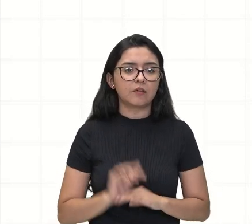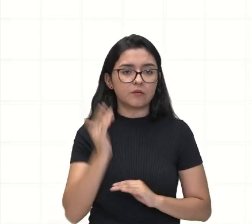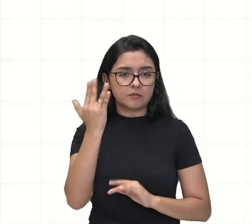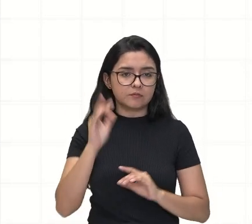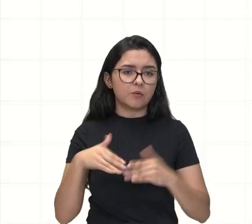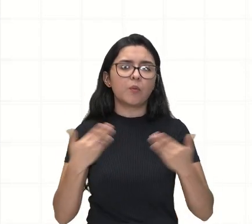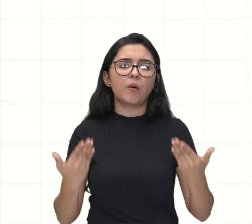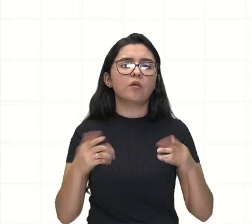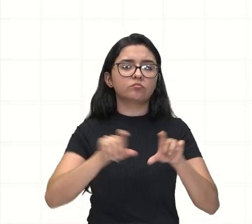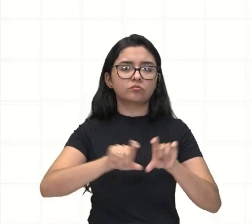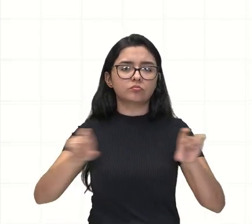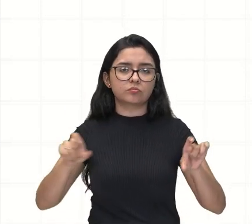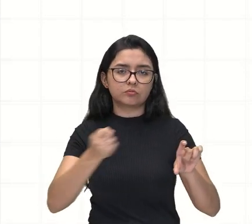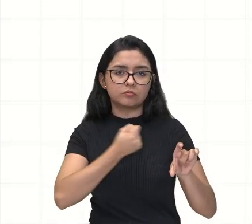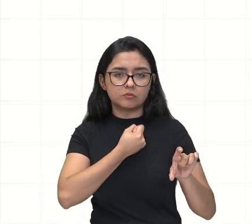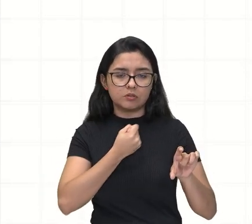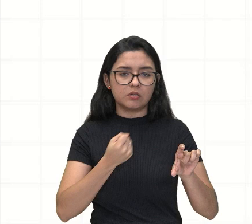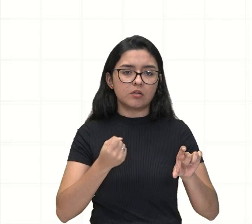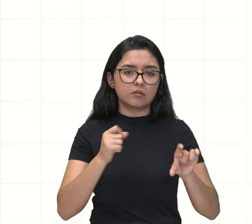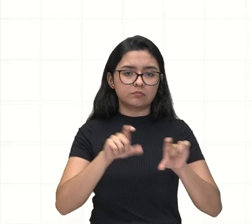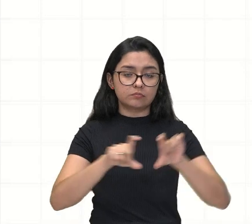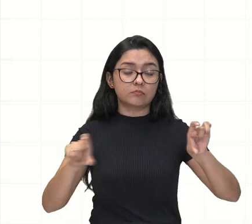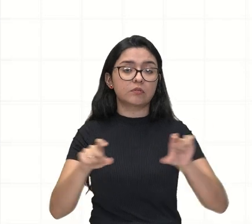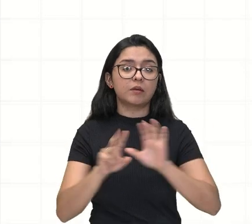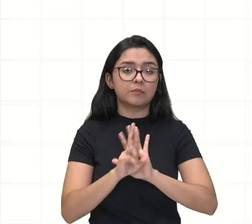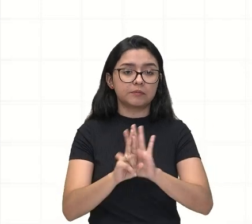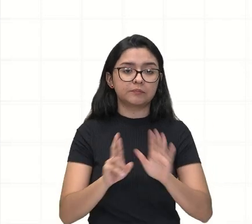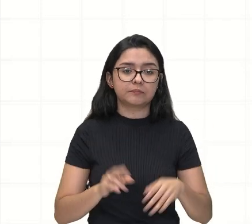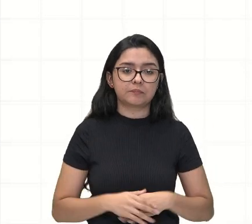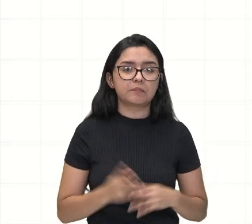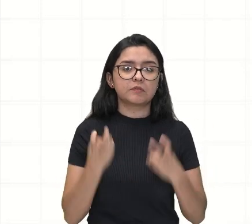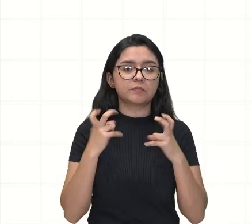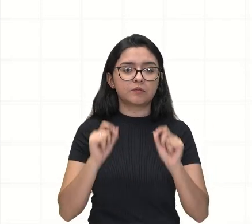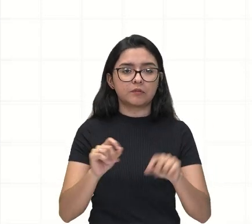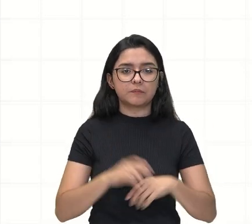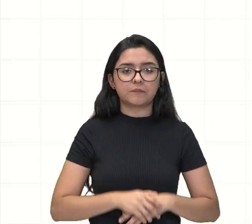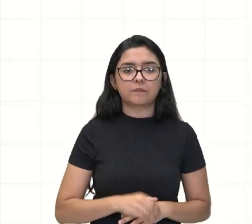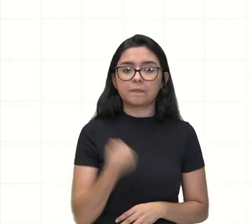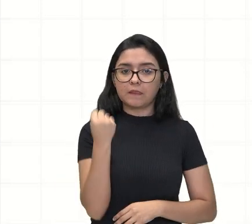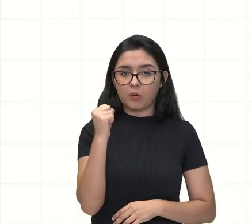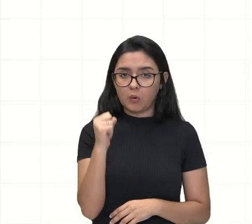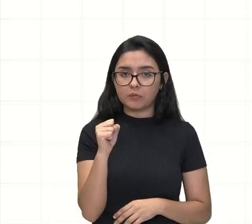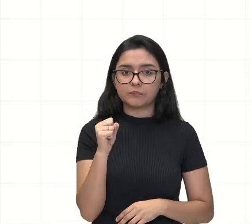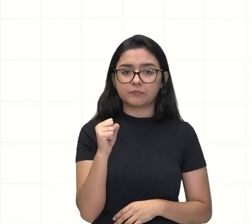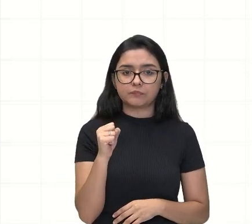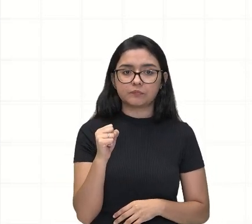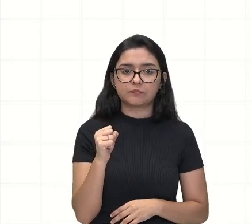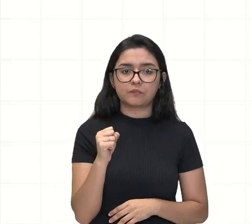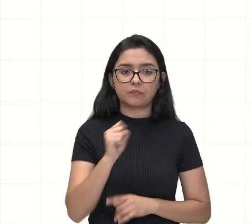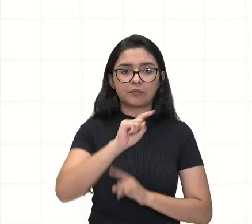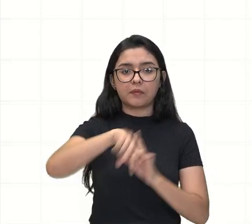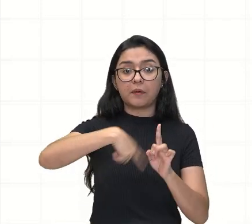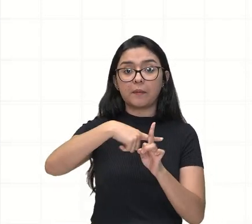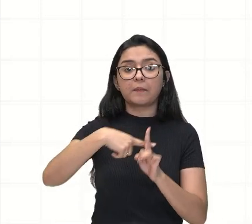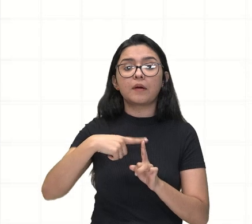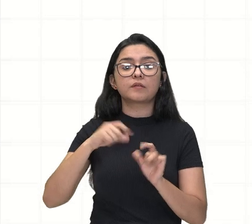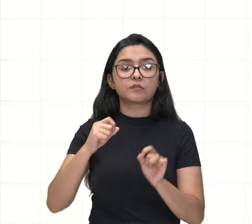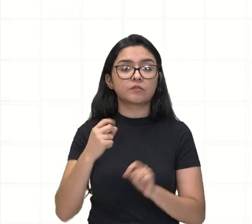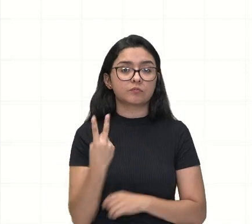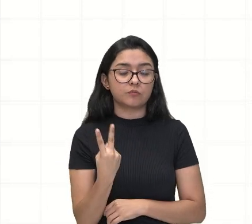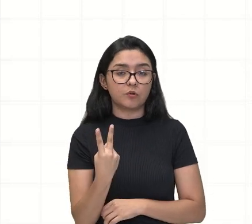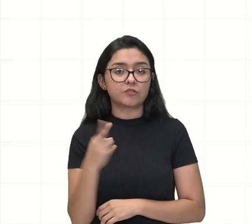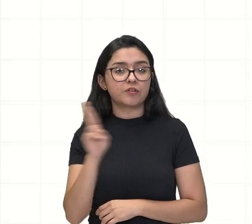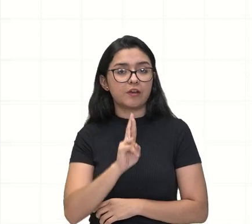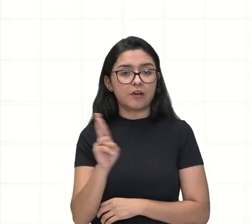que representa tal situação? Perceba que 8 é fixo e mais uma taxa de R$2 por